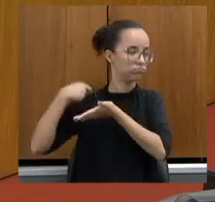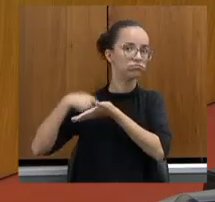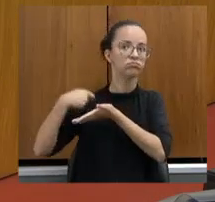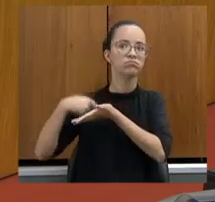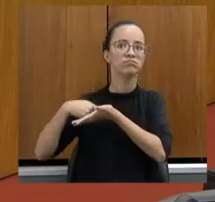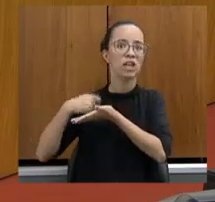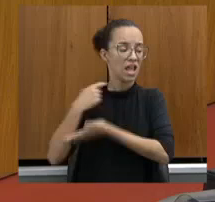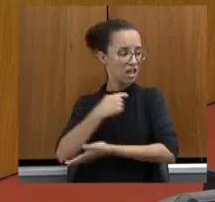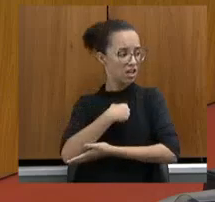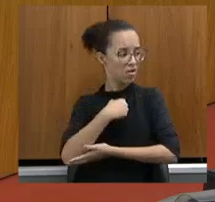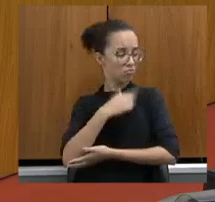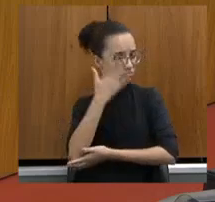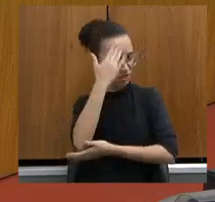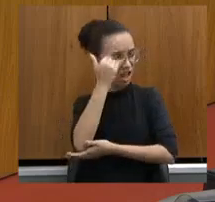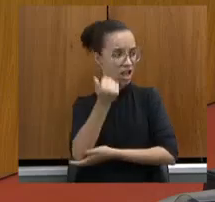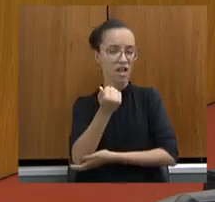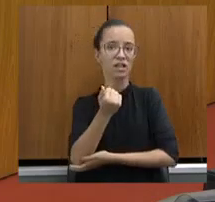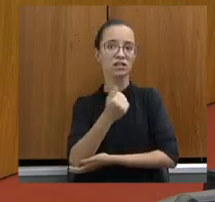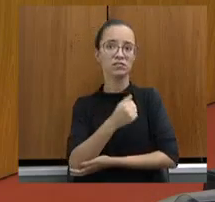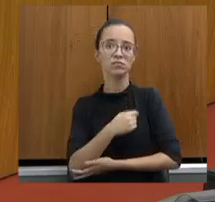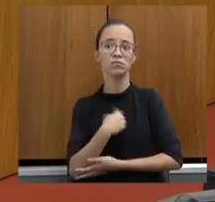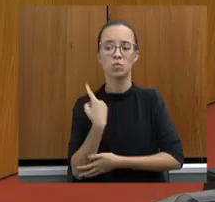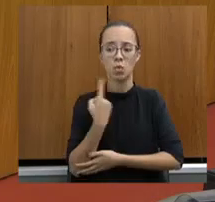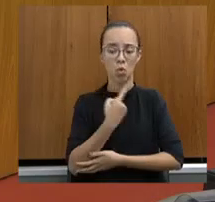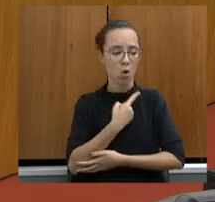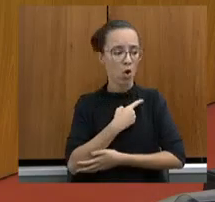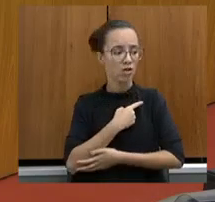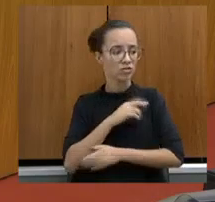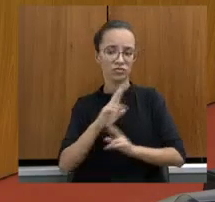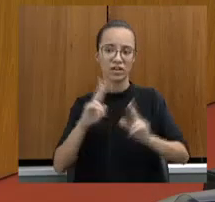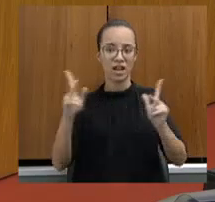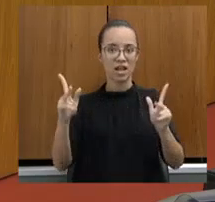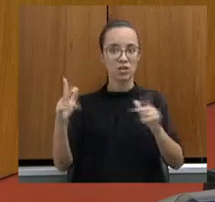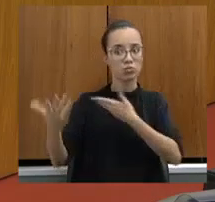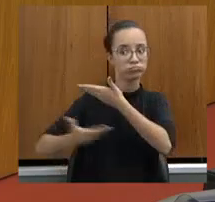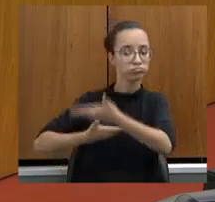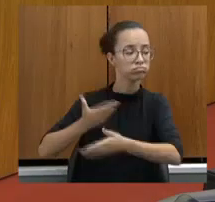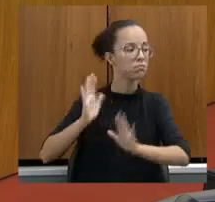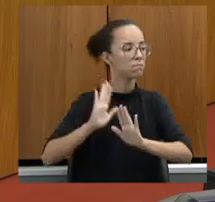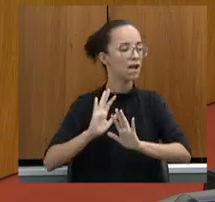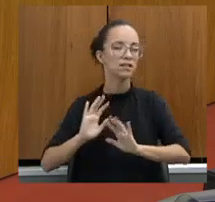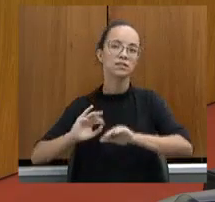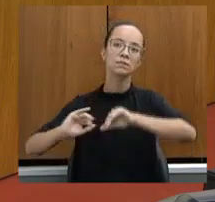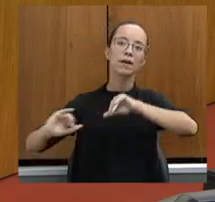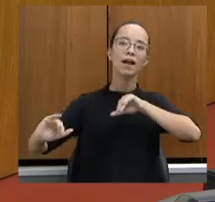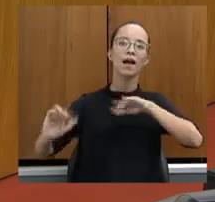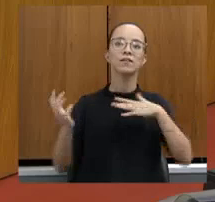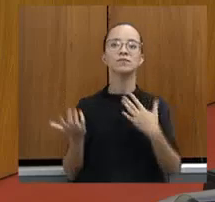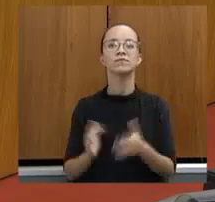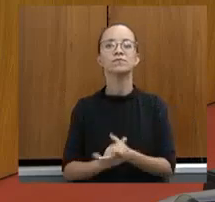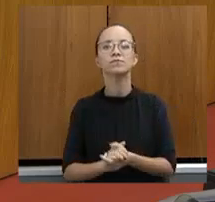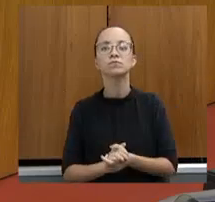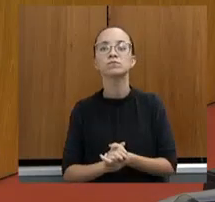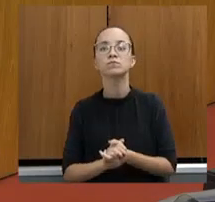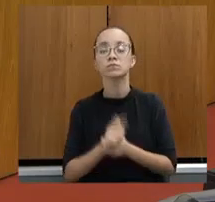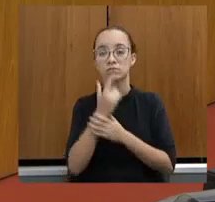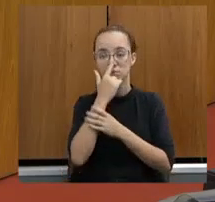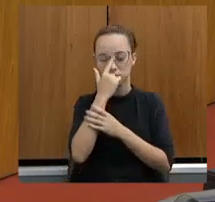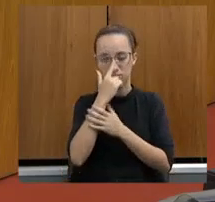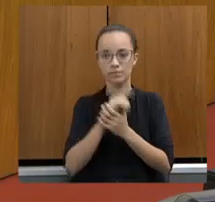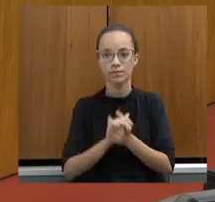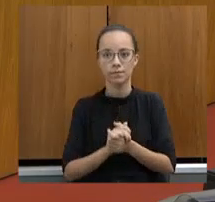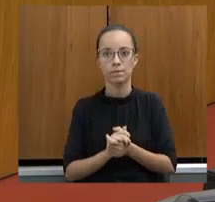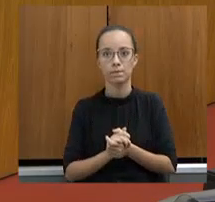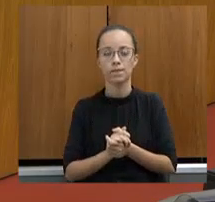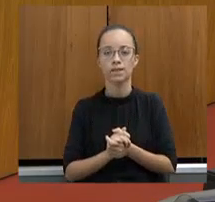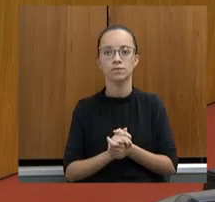sou eu porque nós somos poderes diferentes somos harmônios mas somos Independentes né E aí uma delas chamou